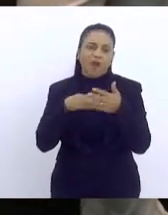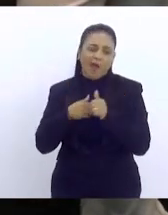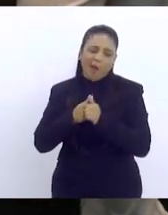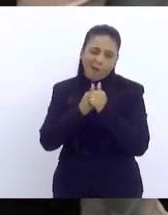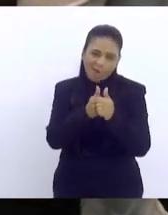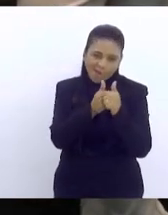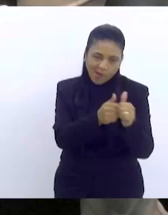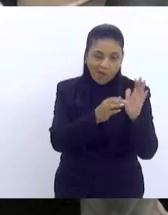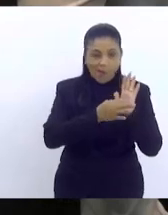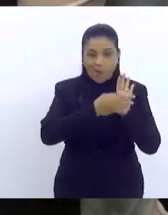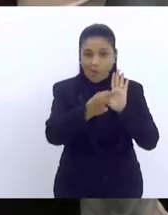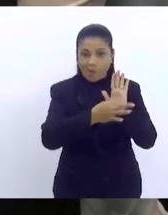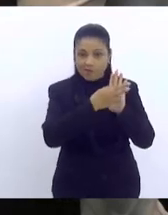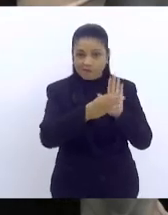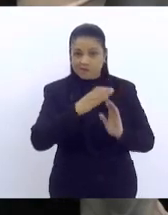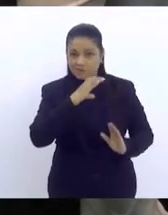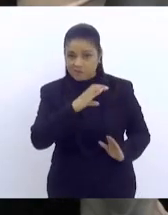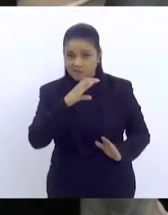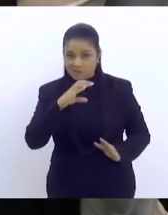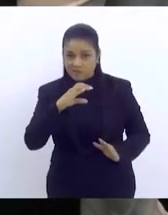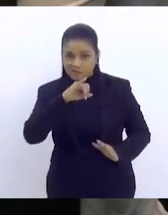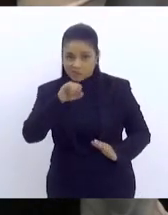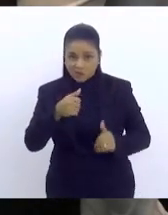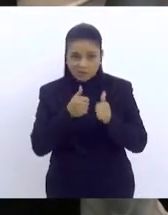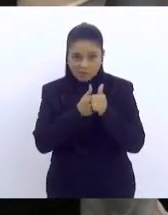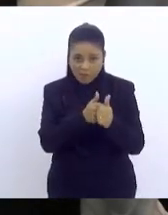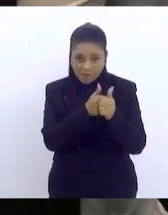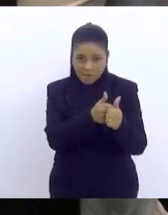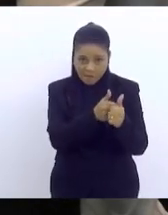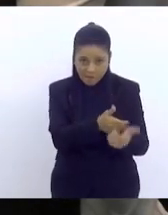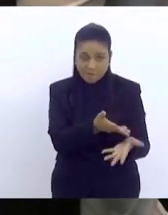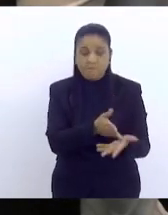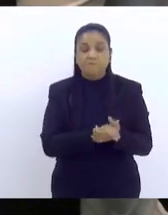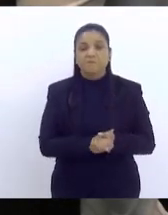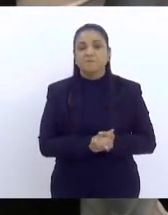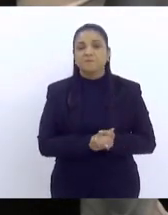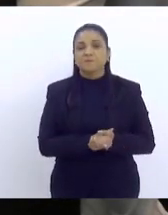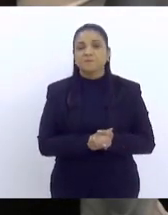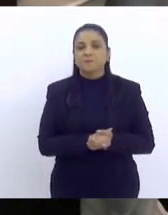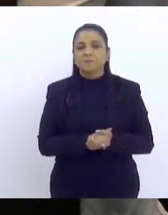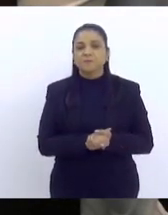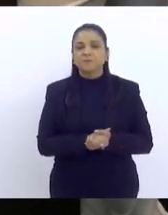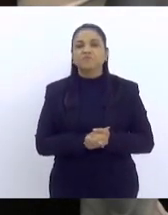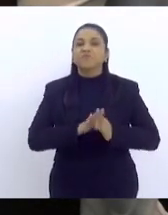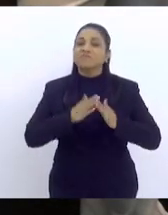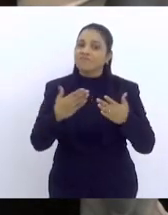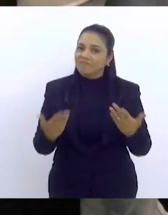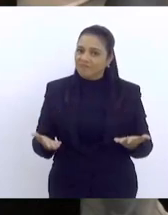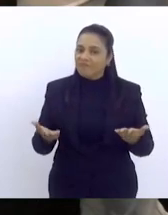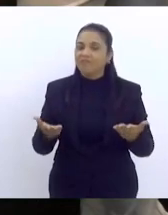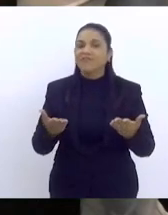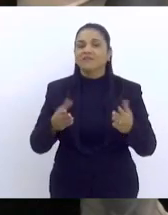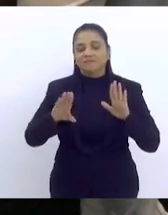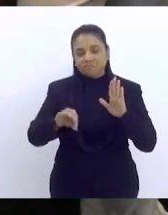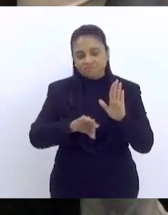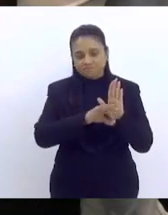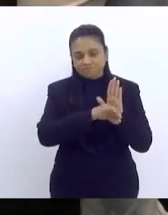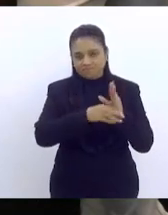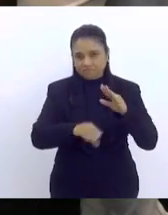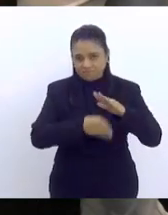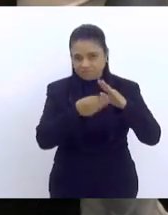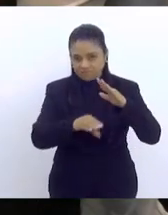parecer da ccj não é e claro dentro das emendas que